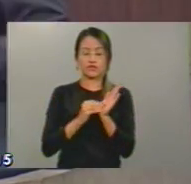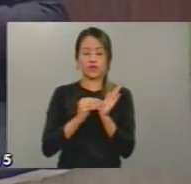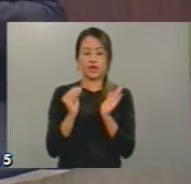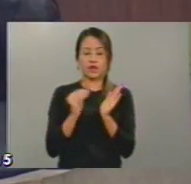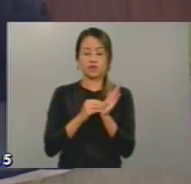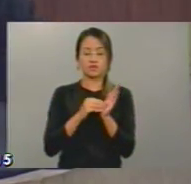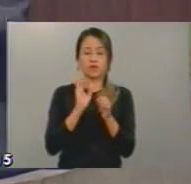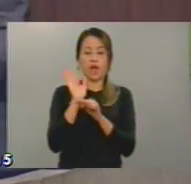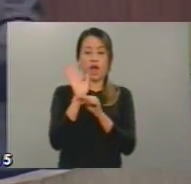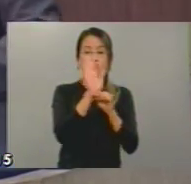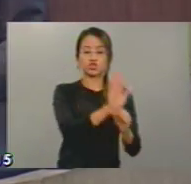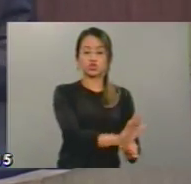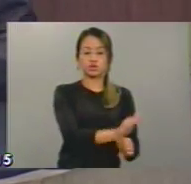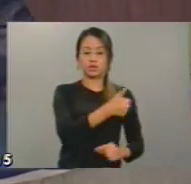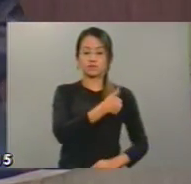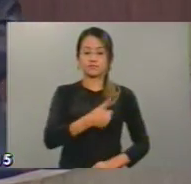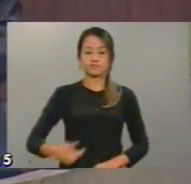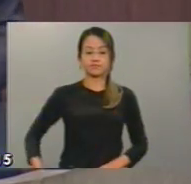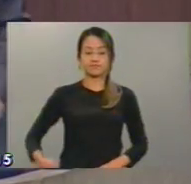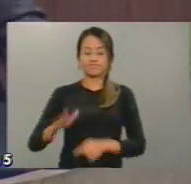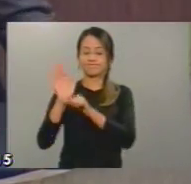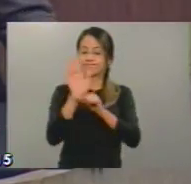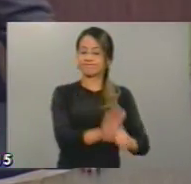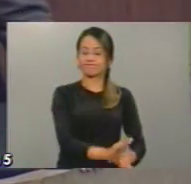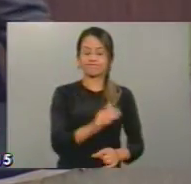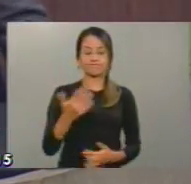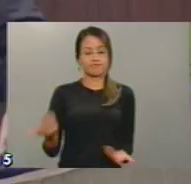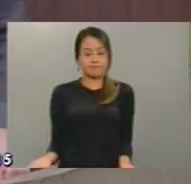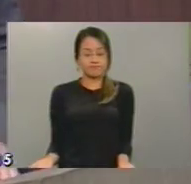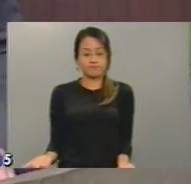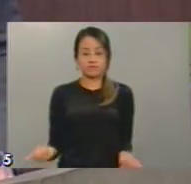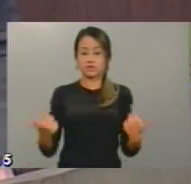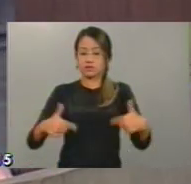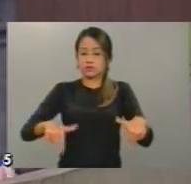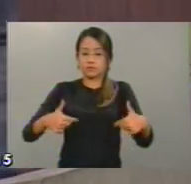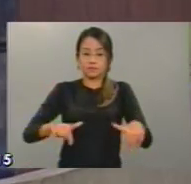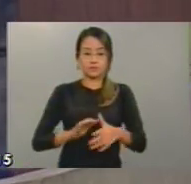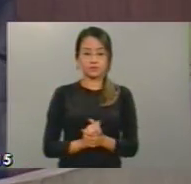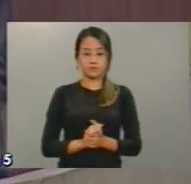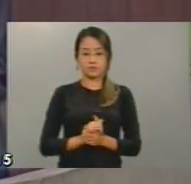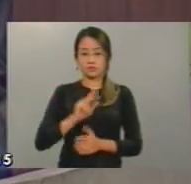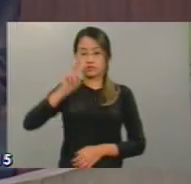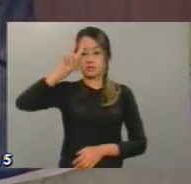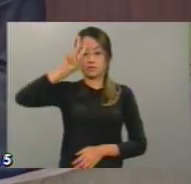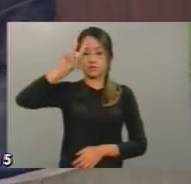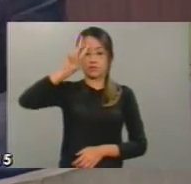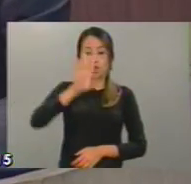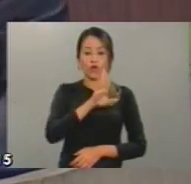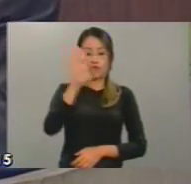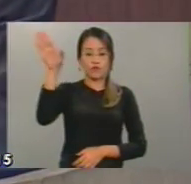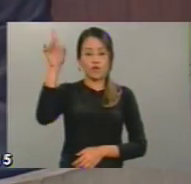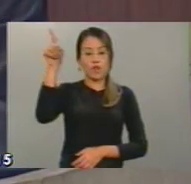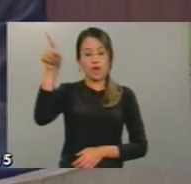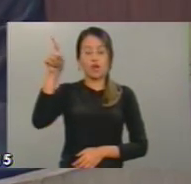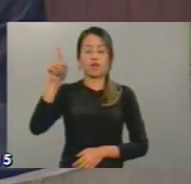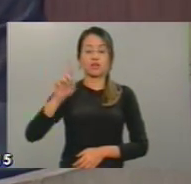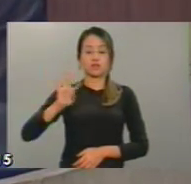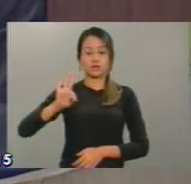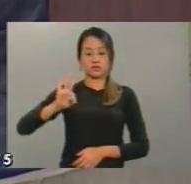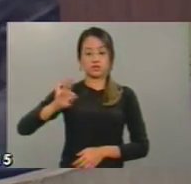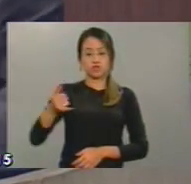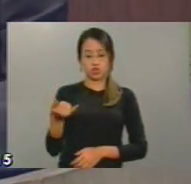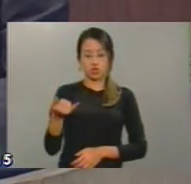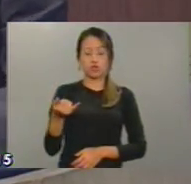Estado. E eu estive na segunda-feira, na sede do Tribunal de Justiça, convidado que